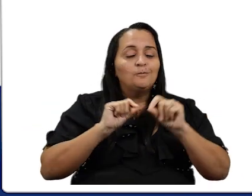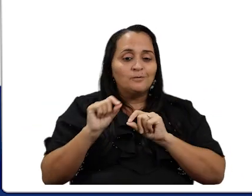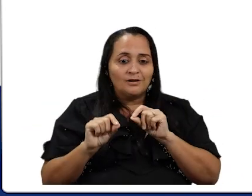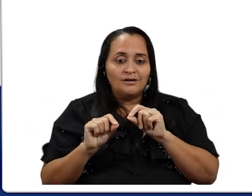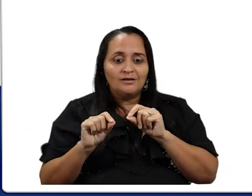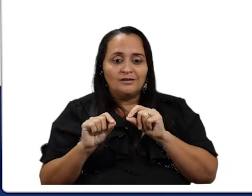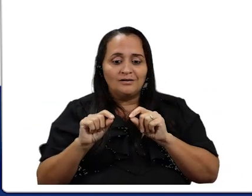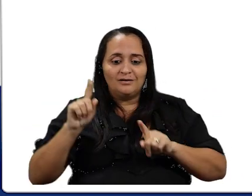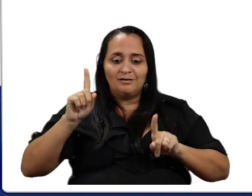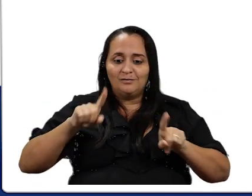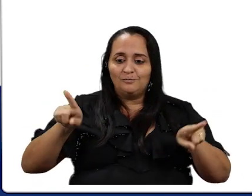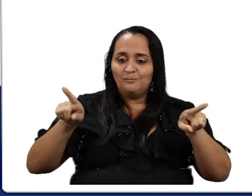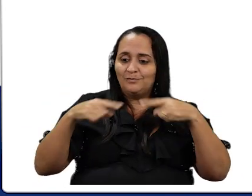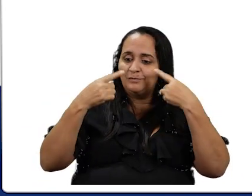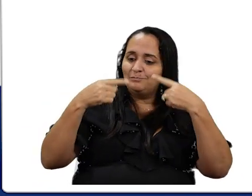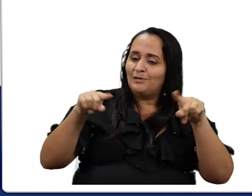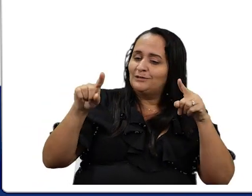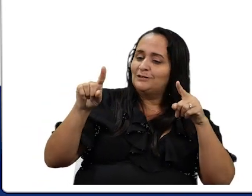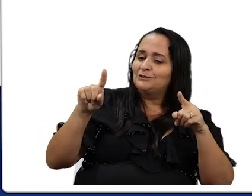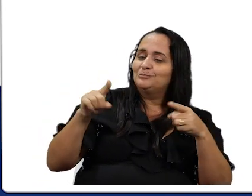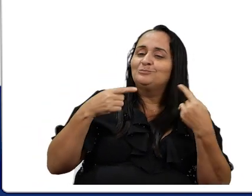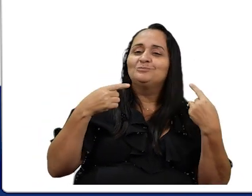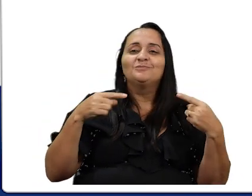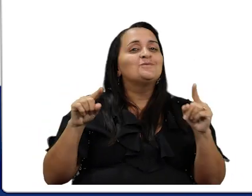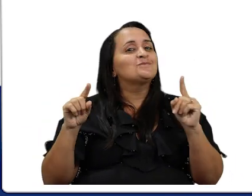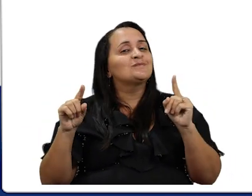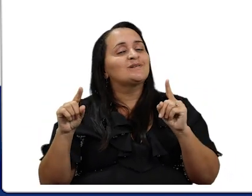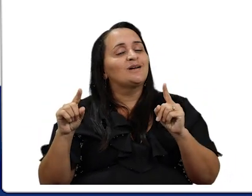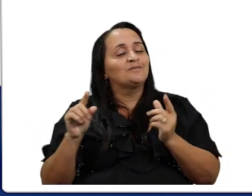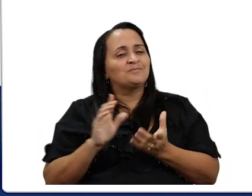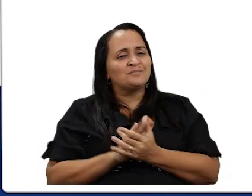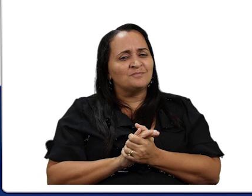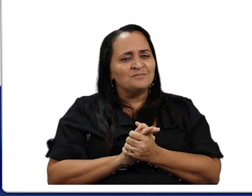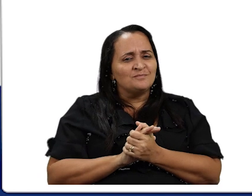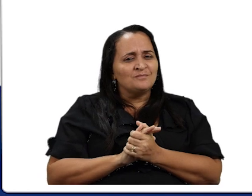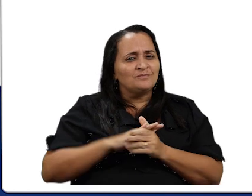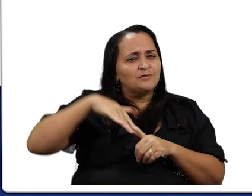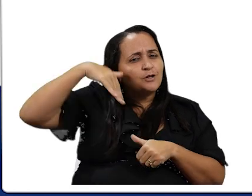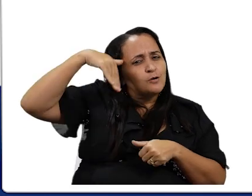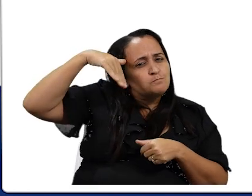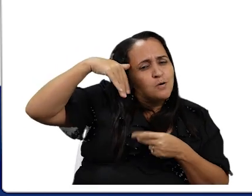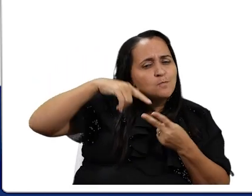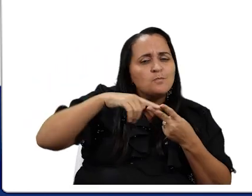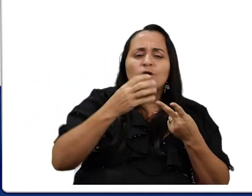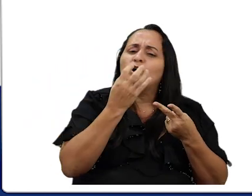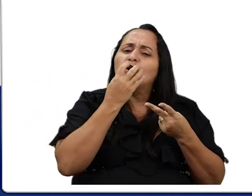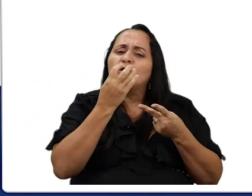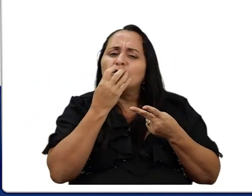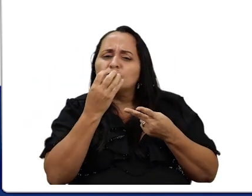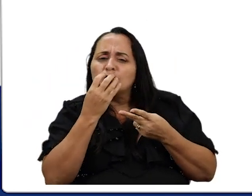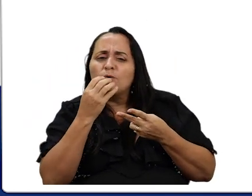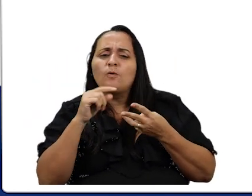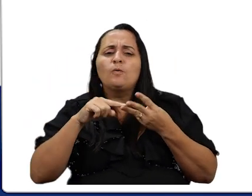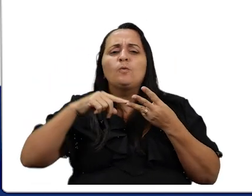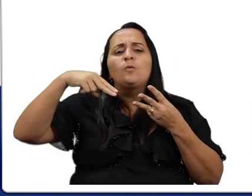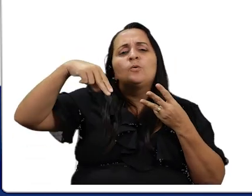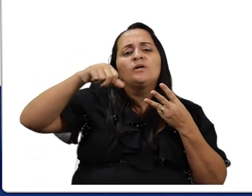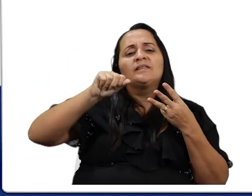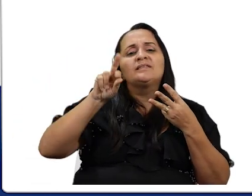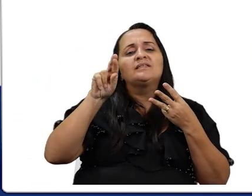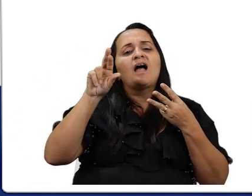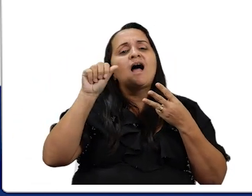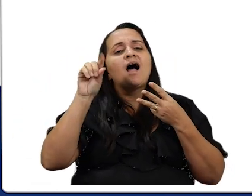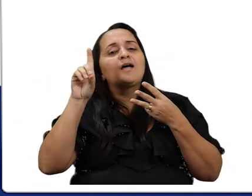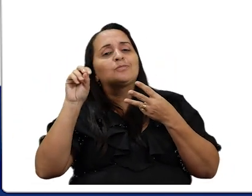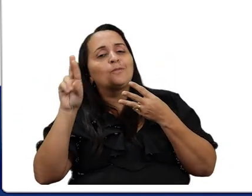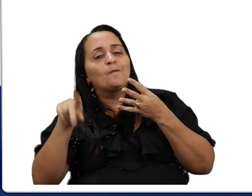música. Pronto, estamos aqui. Essa fala é do burro, do cachorro, do narrador ou do